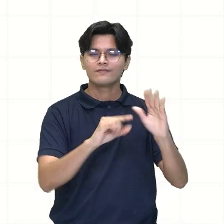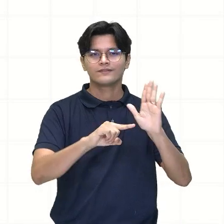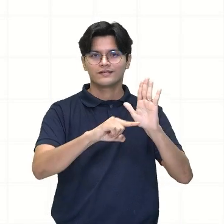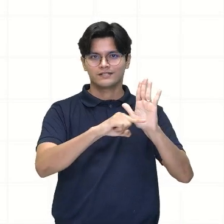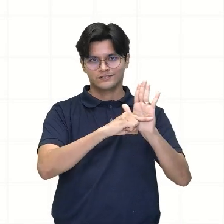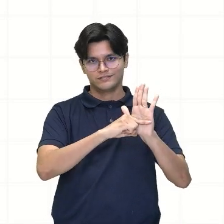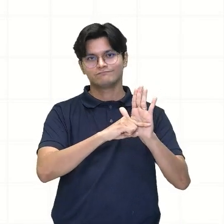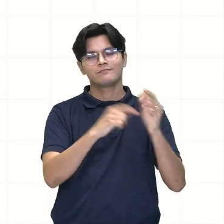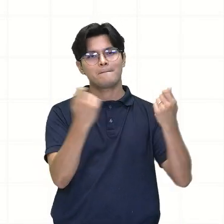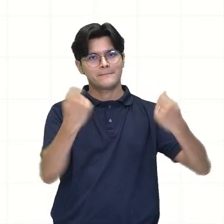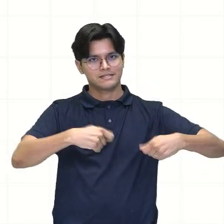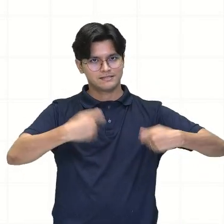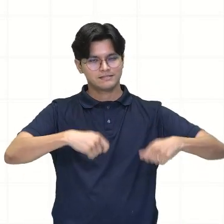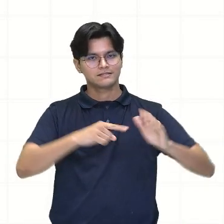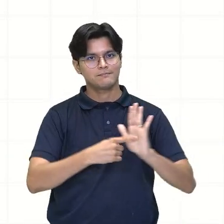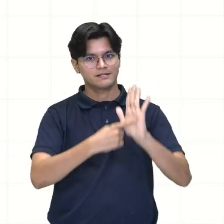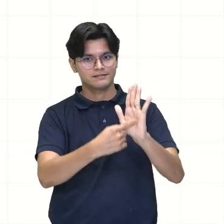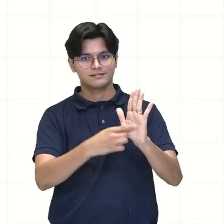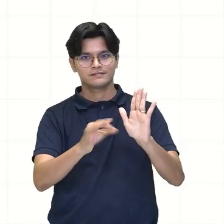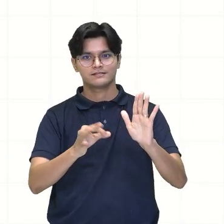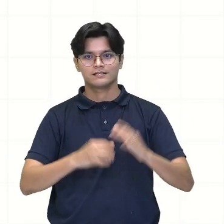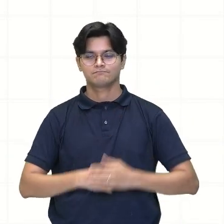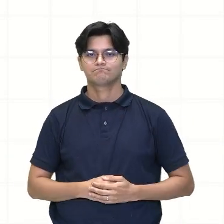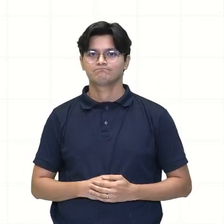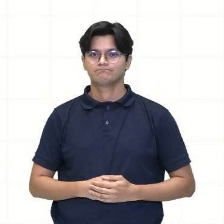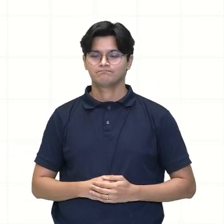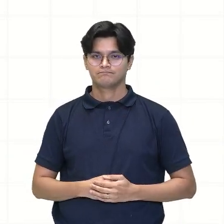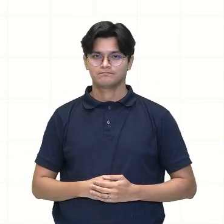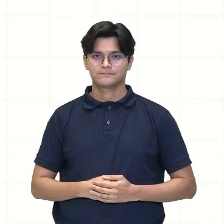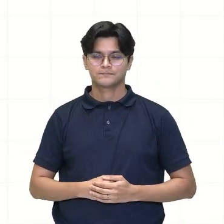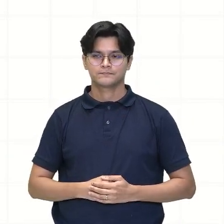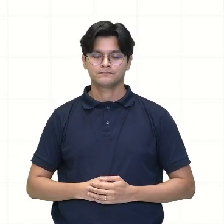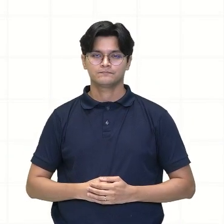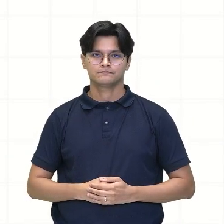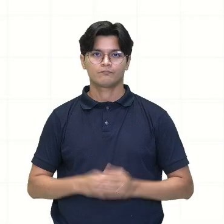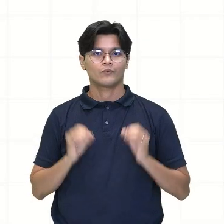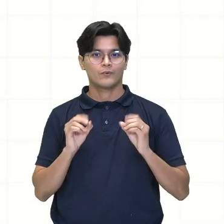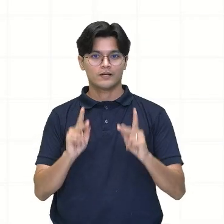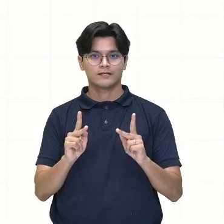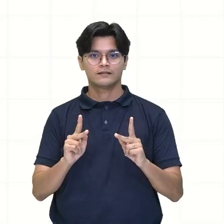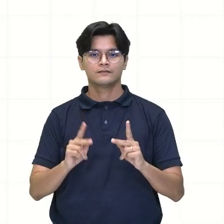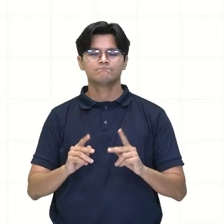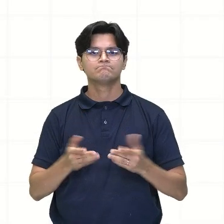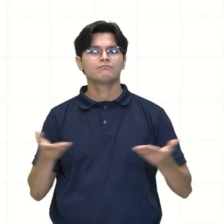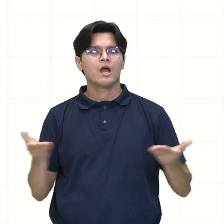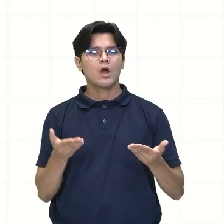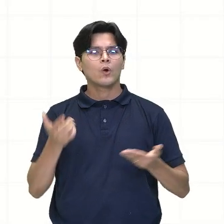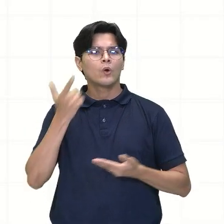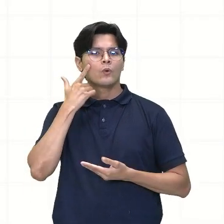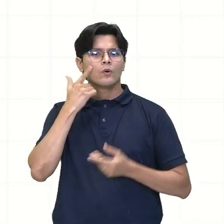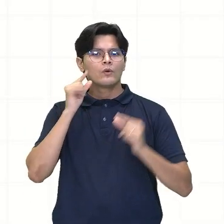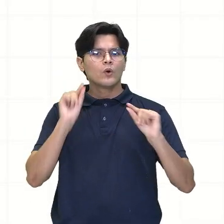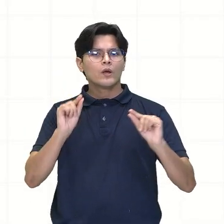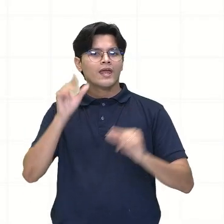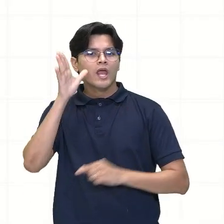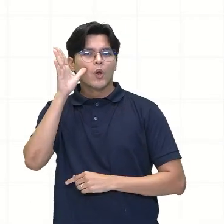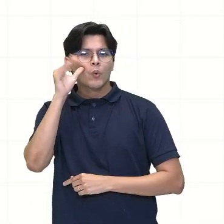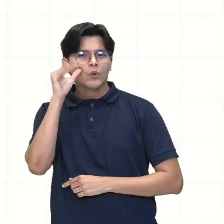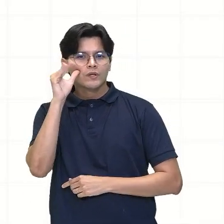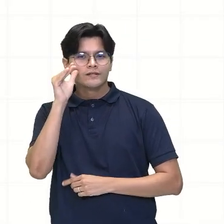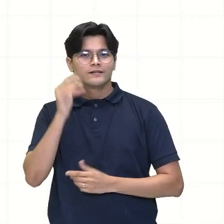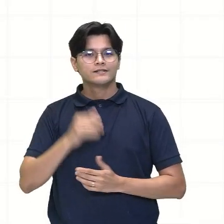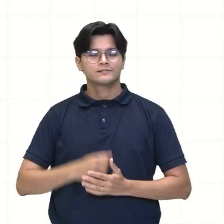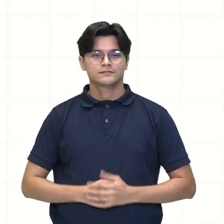de menos. No positivo, não é obrigatório. Ok? Vamos aqui ver algumas